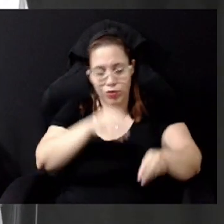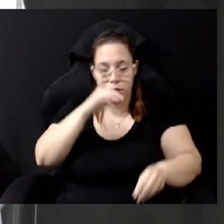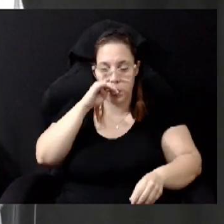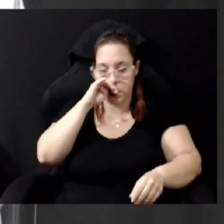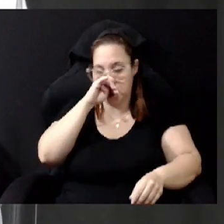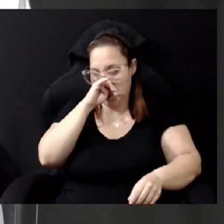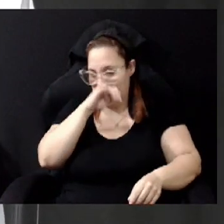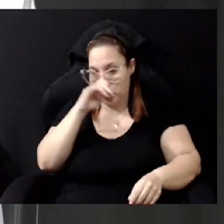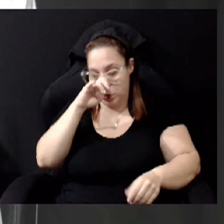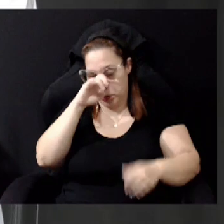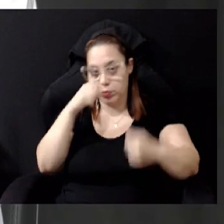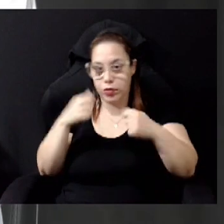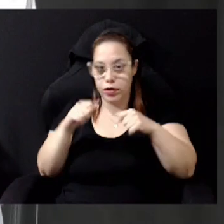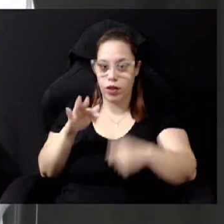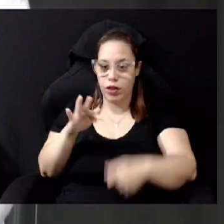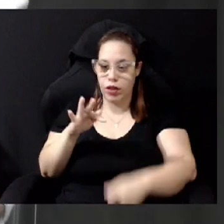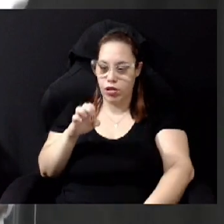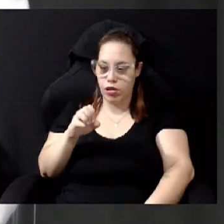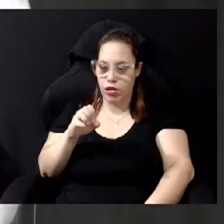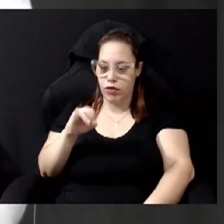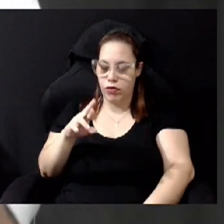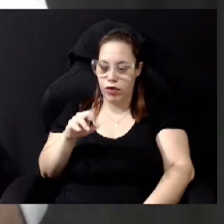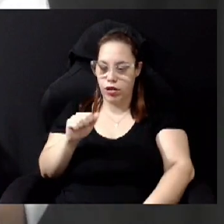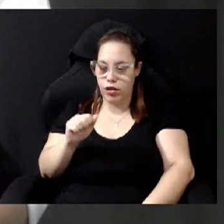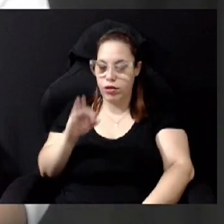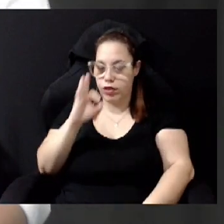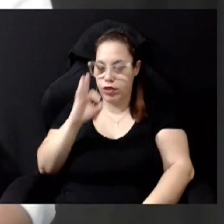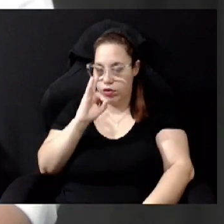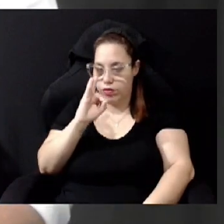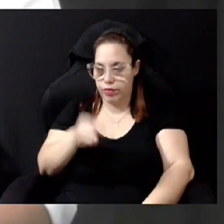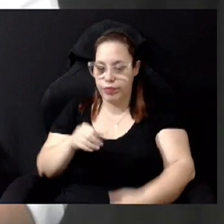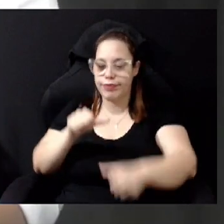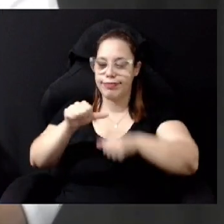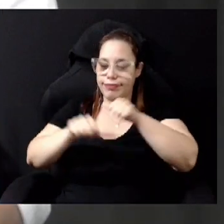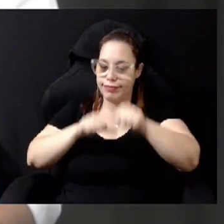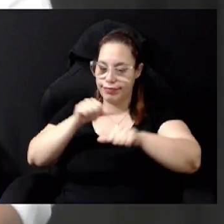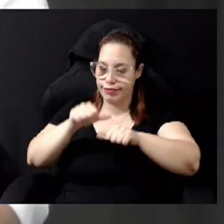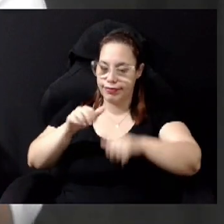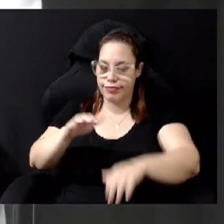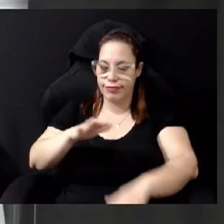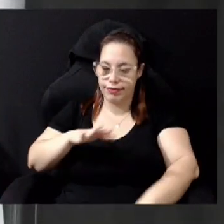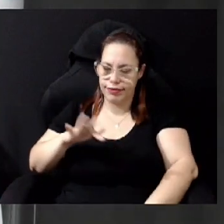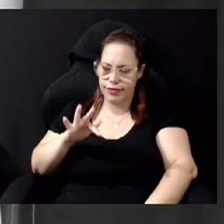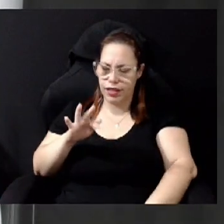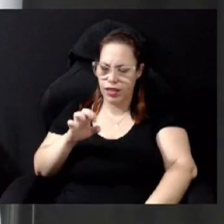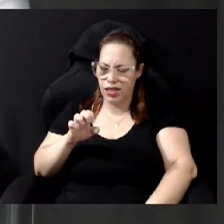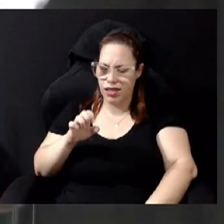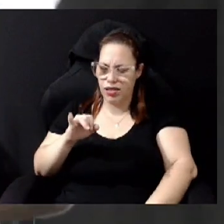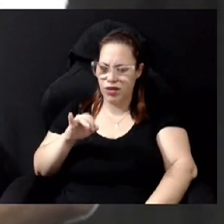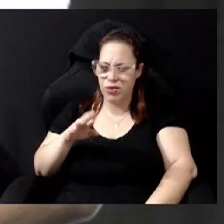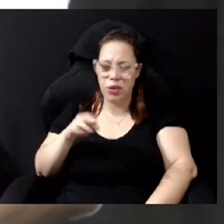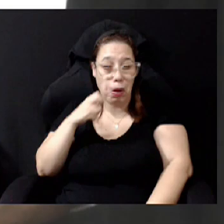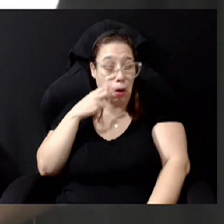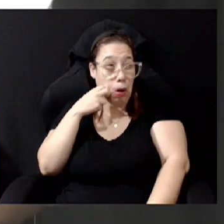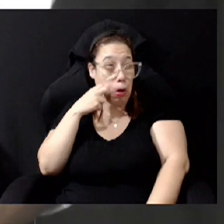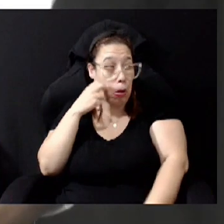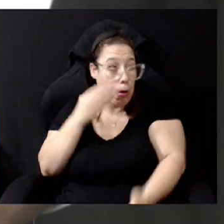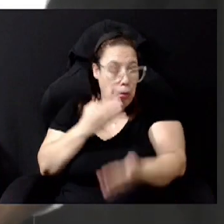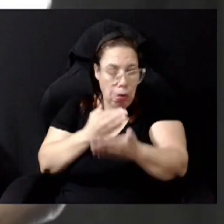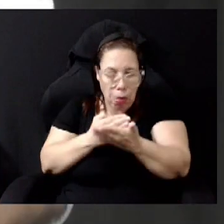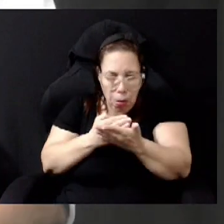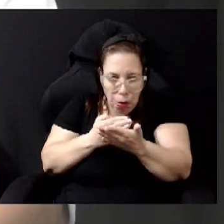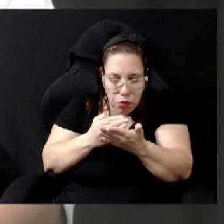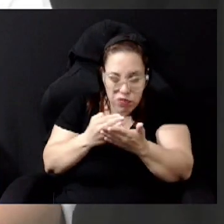feira deu tudo certo, nós conseguimos transformar aquela feirinha tão tímida quando começou, depois daquela